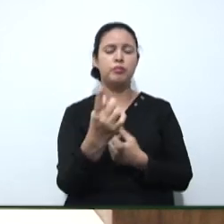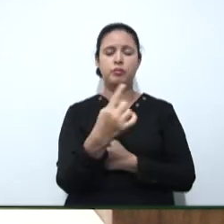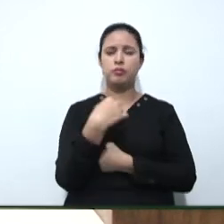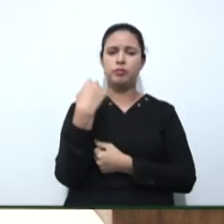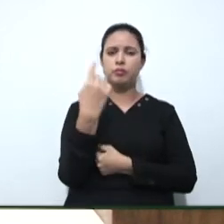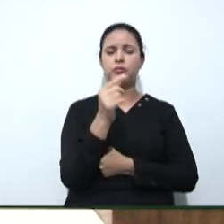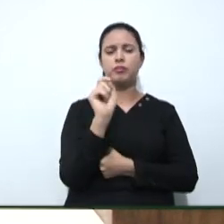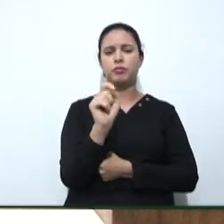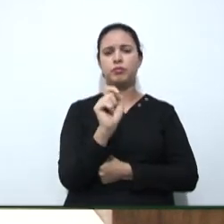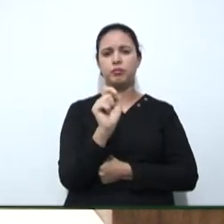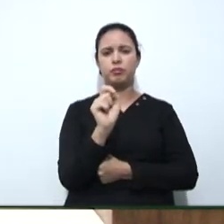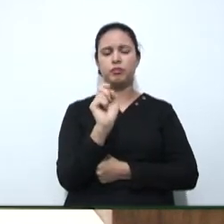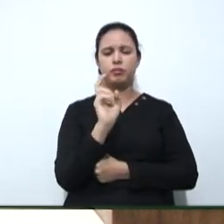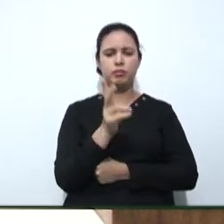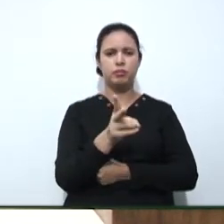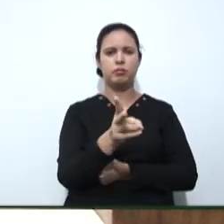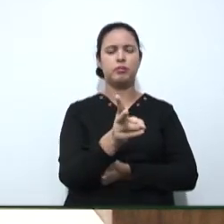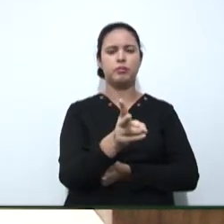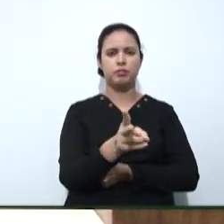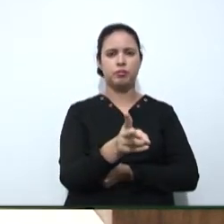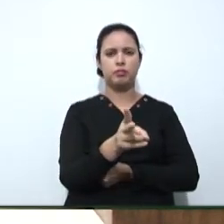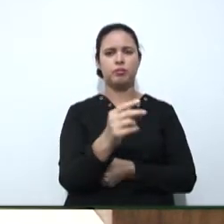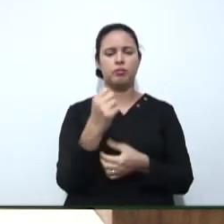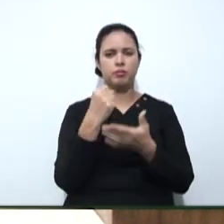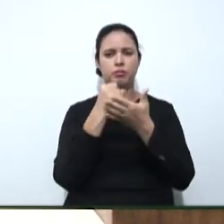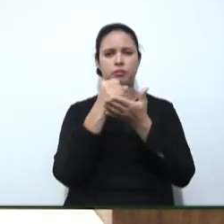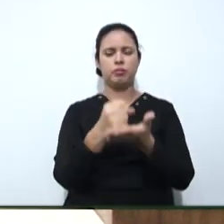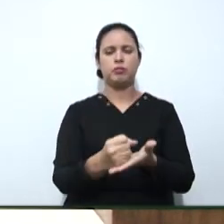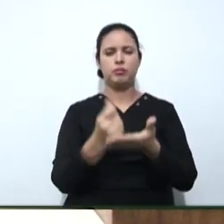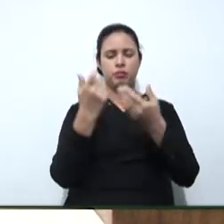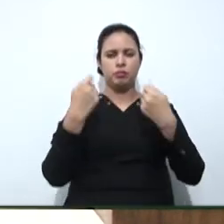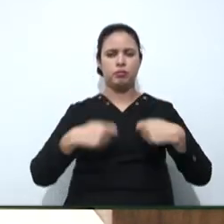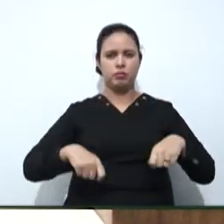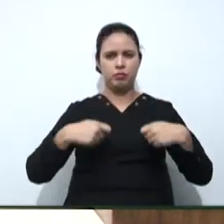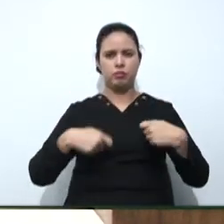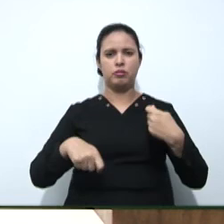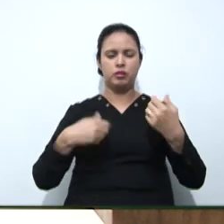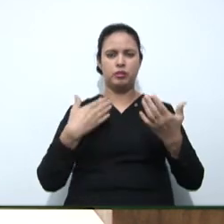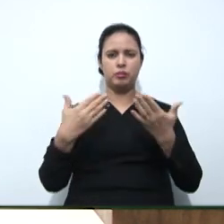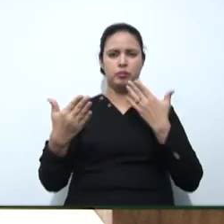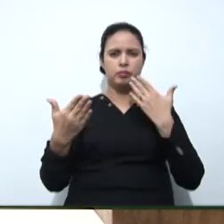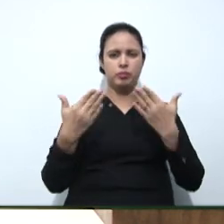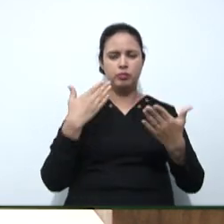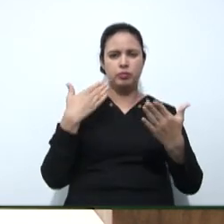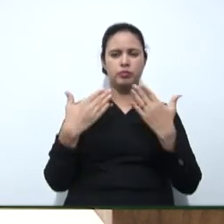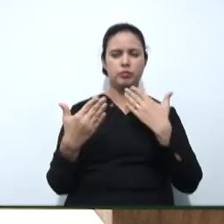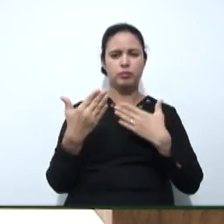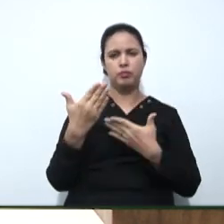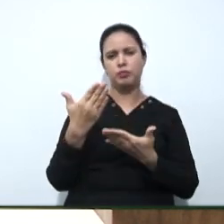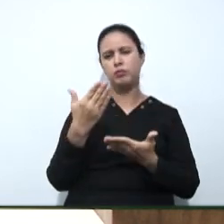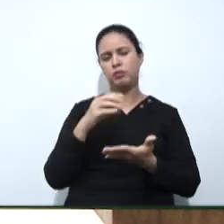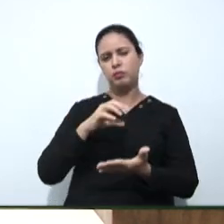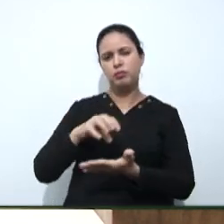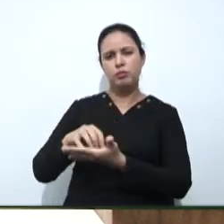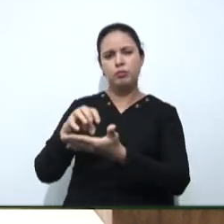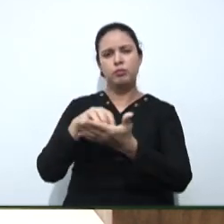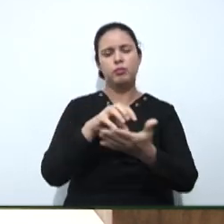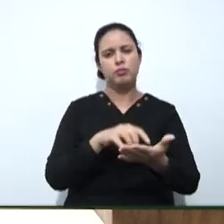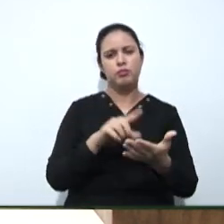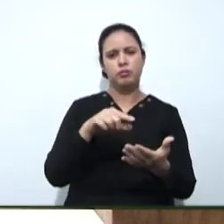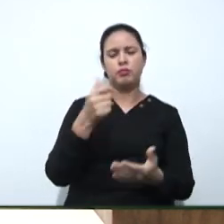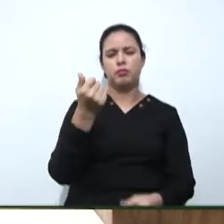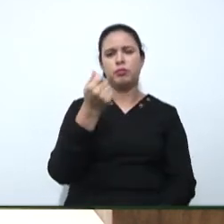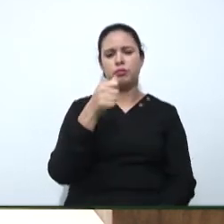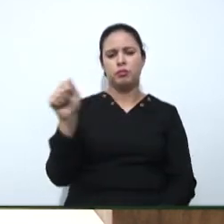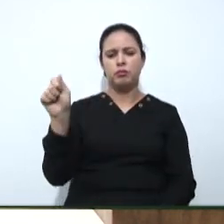estamos sempre partindo dessa necessidade de conversar com todos esses setores quando o assunto é